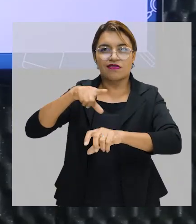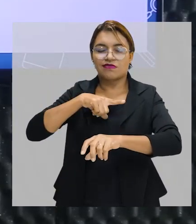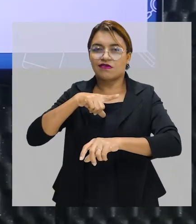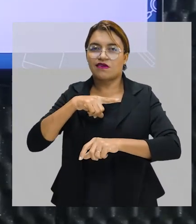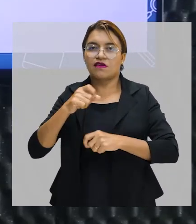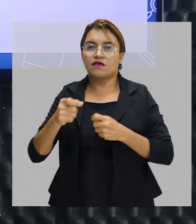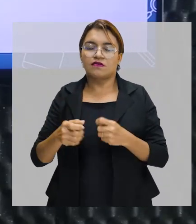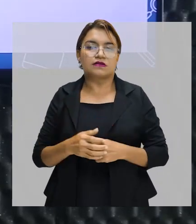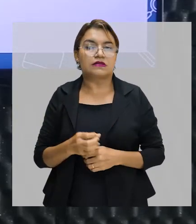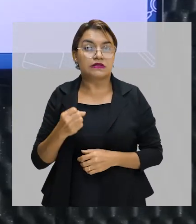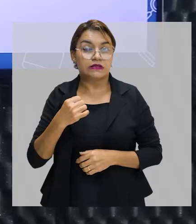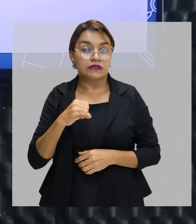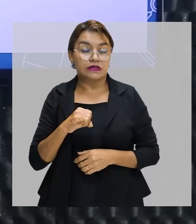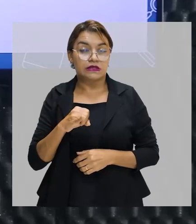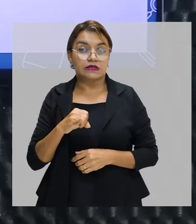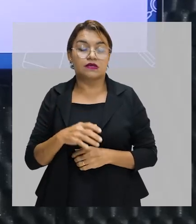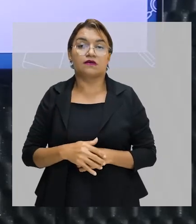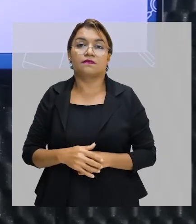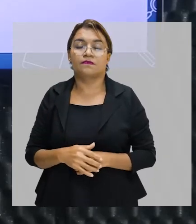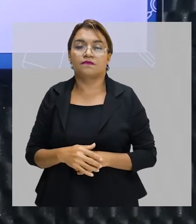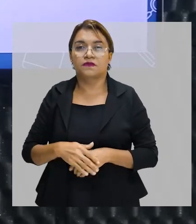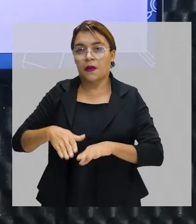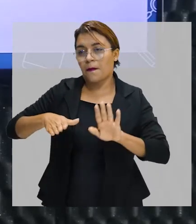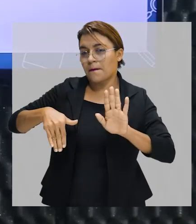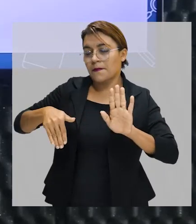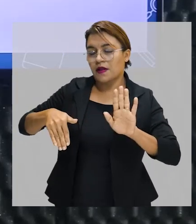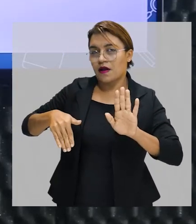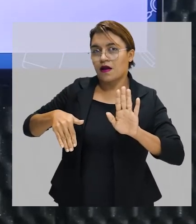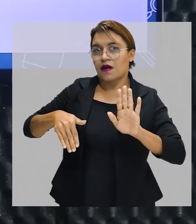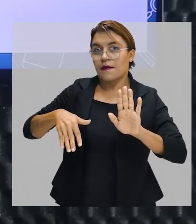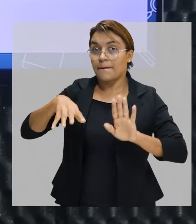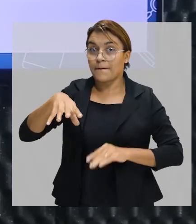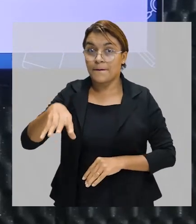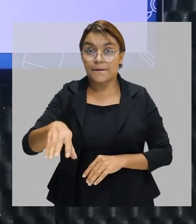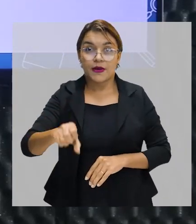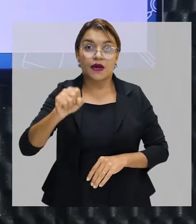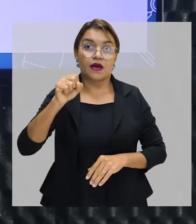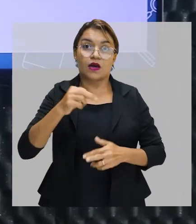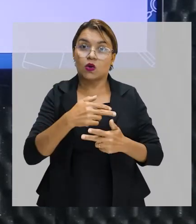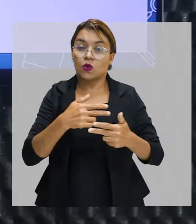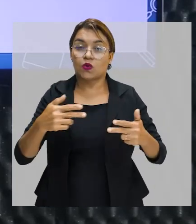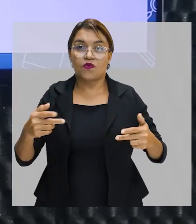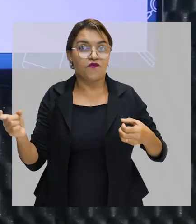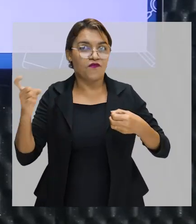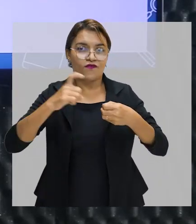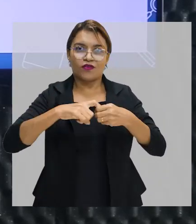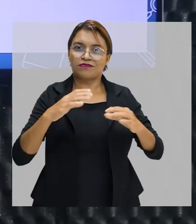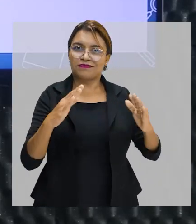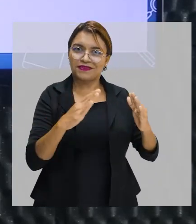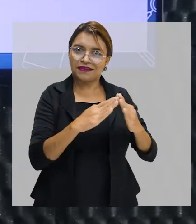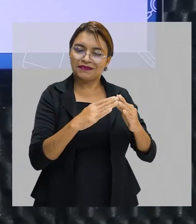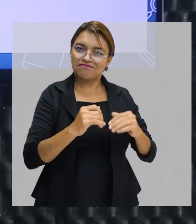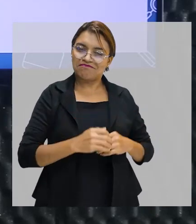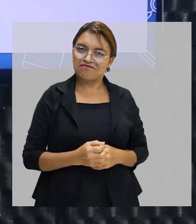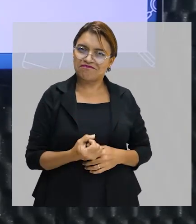E apanha lá em determinada praia, alguma coisa, não consegue voltar para casa. Porque tem a lenda lá do